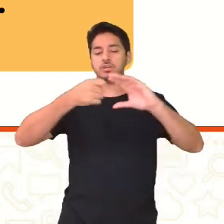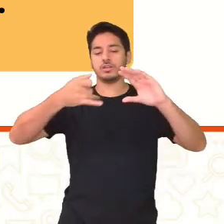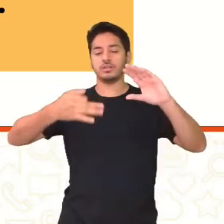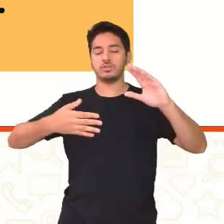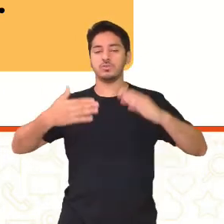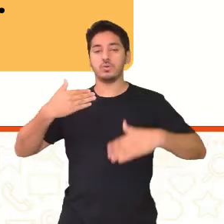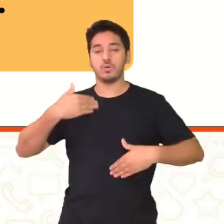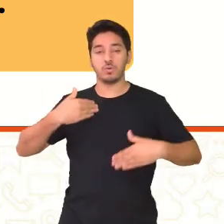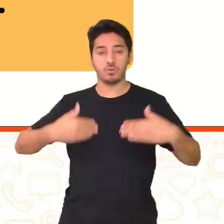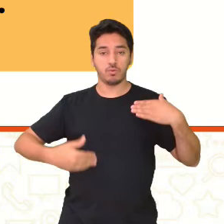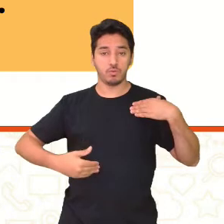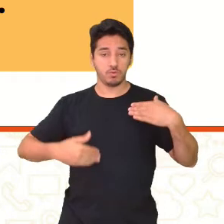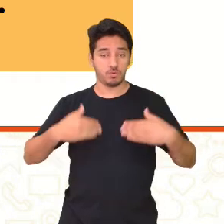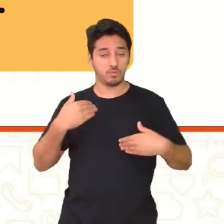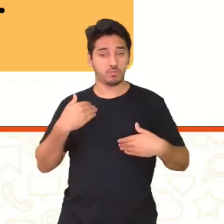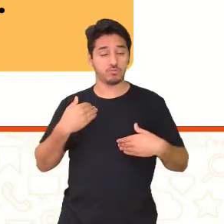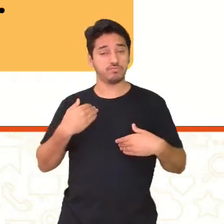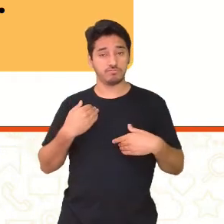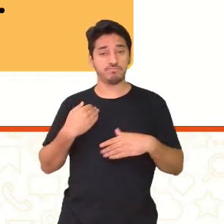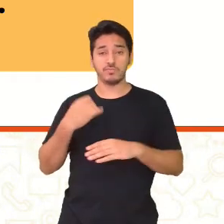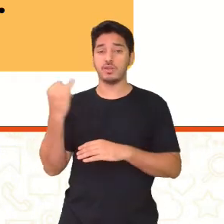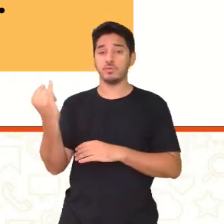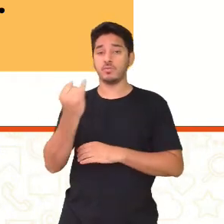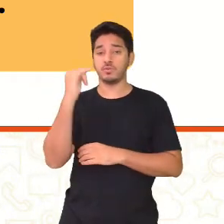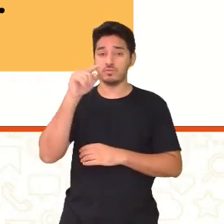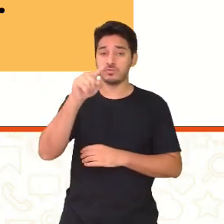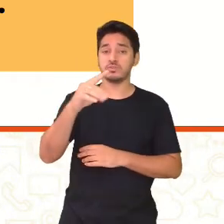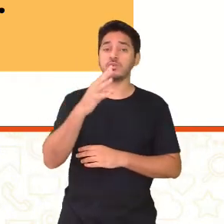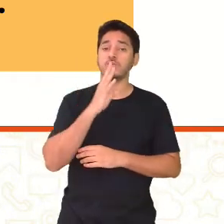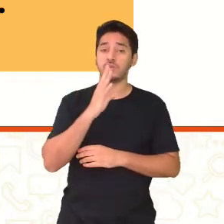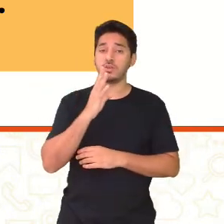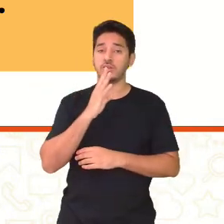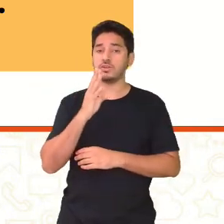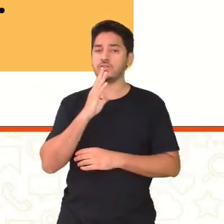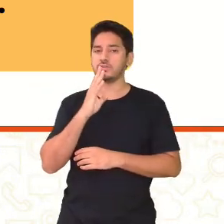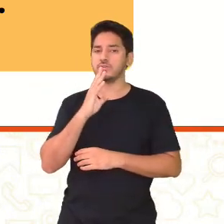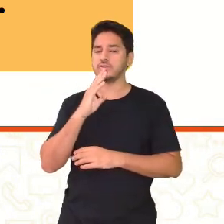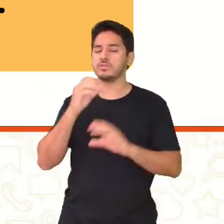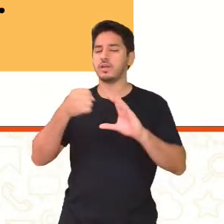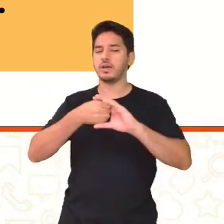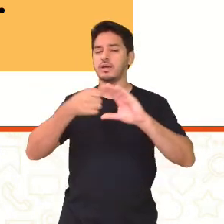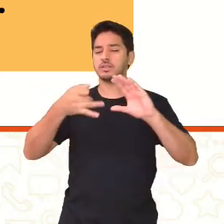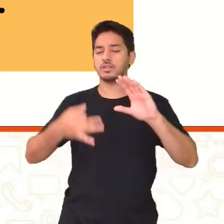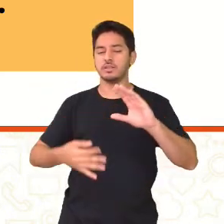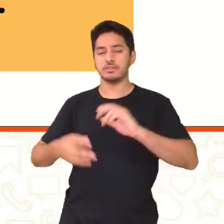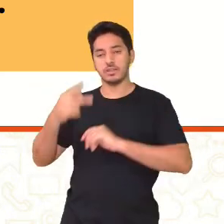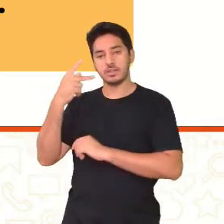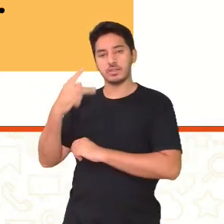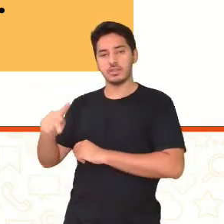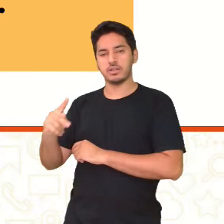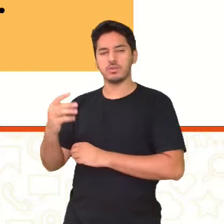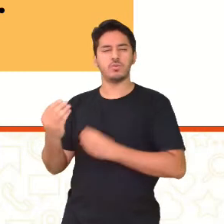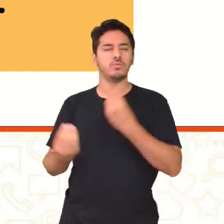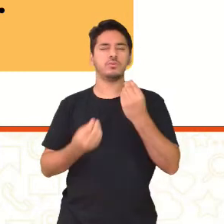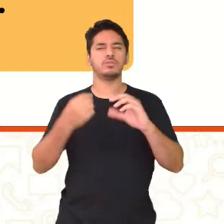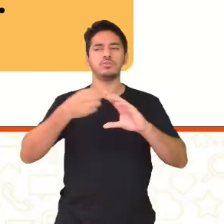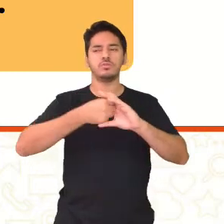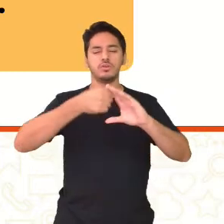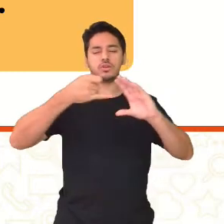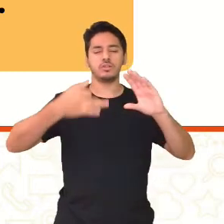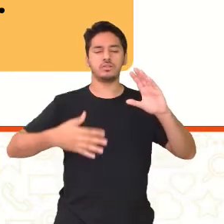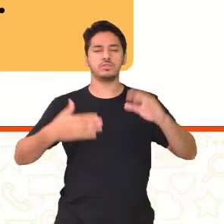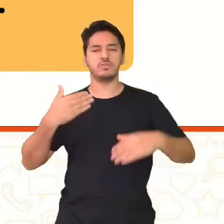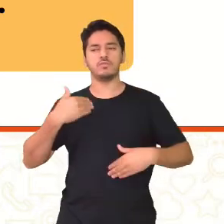físicas, é importante que você conheça essa característica física do estudante. Mas como assim é importante essa característica